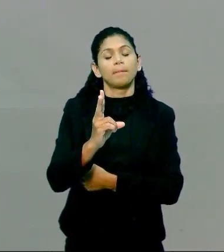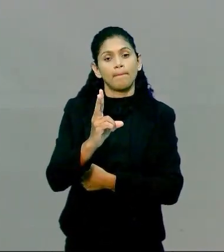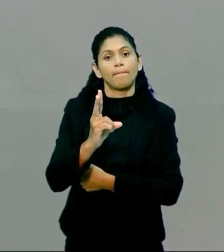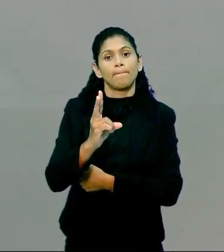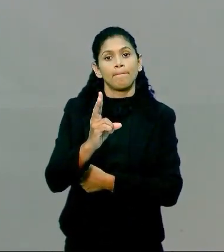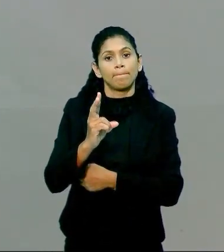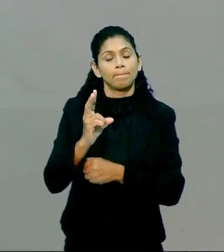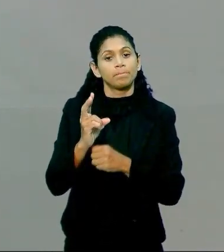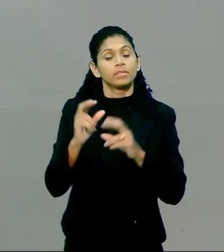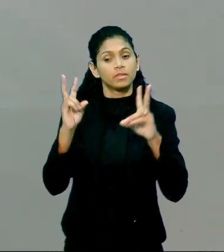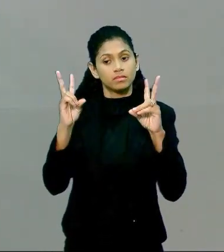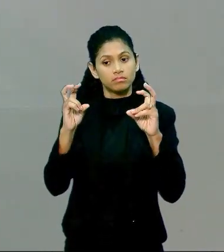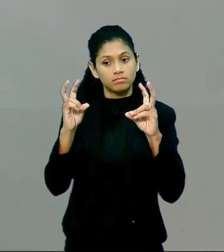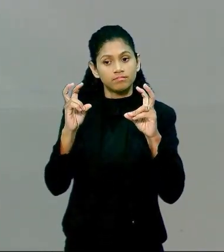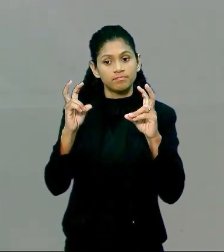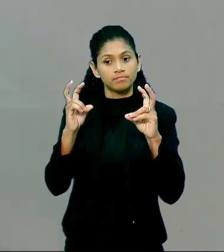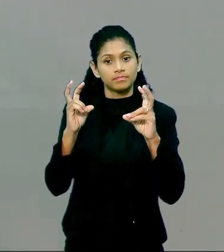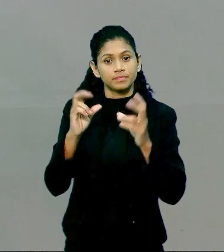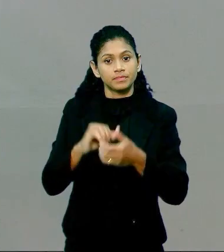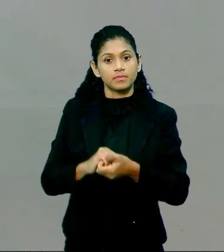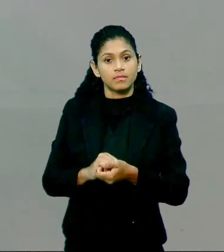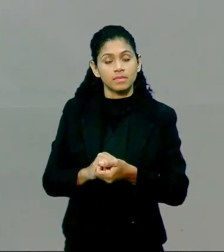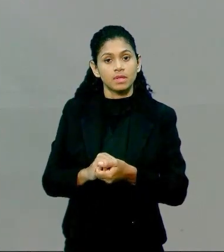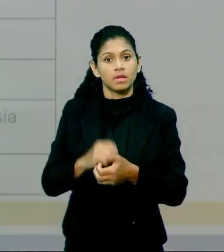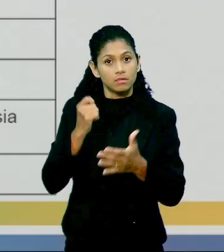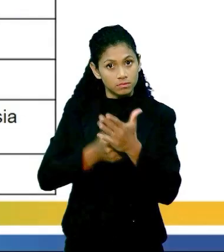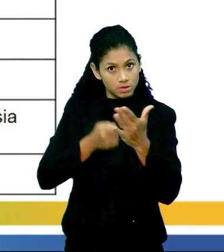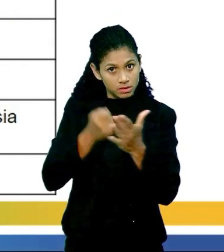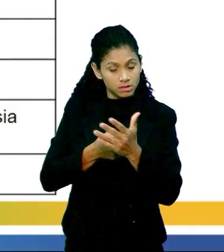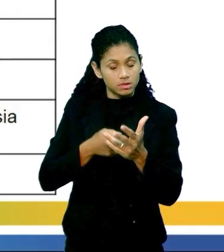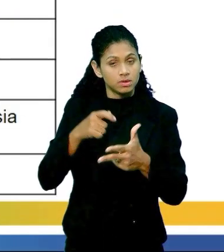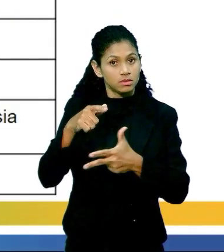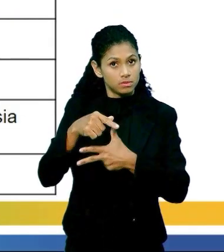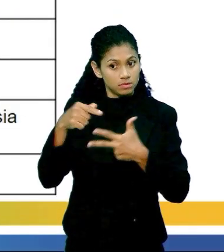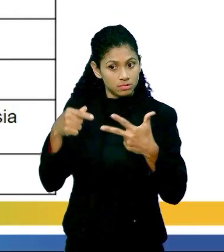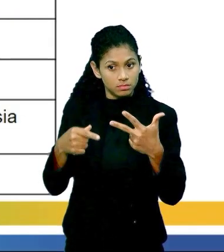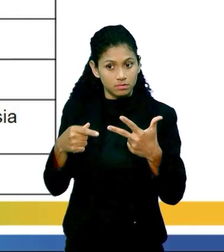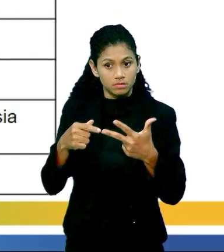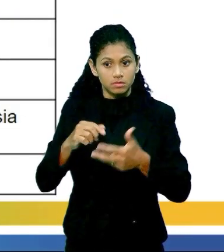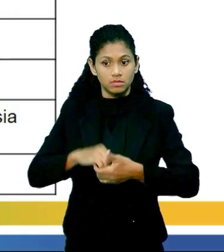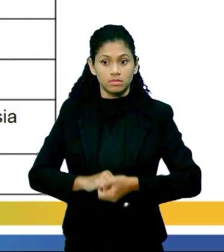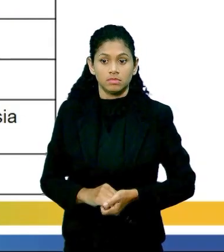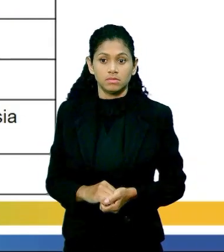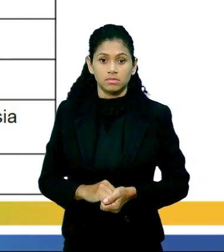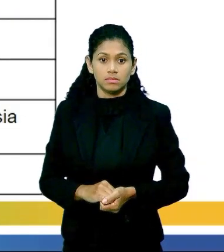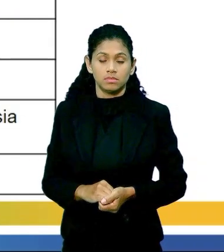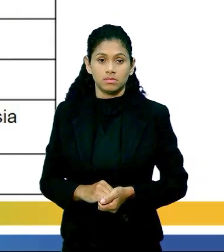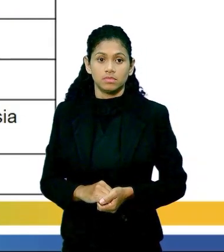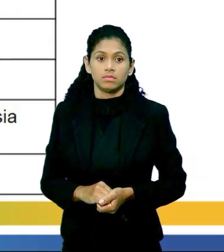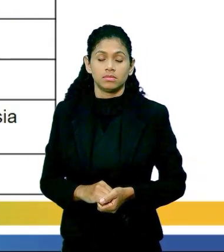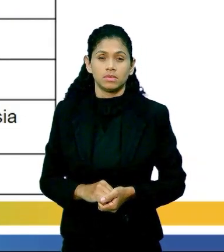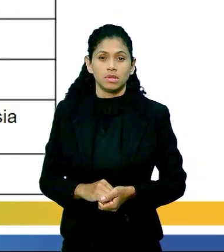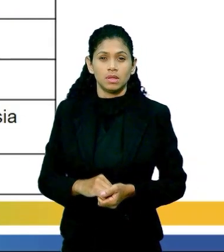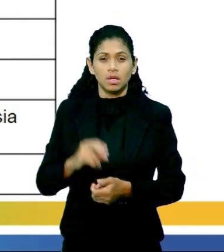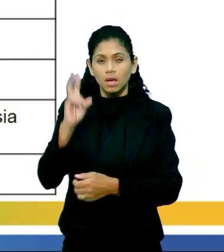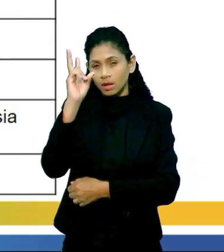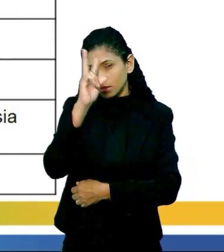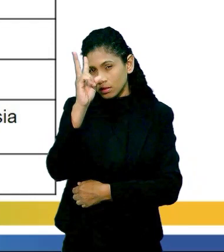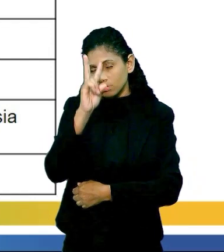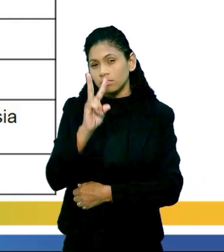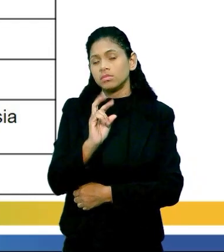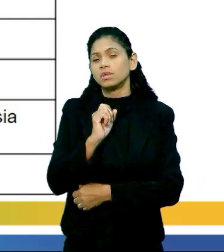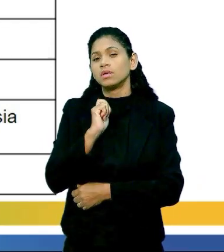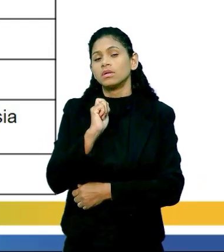tema, né? Que esse assunto, ele é bem recorrente. Slide na tela. Lembrando sempre, né? Estamos